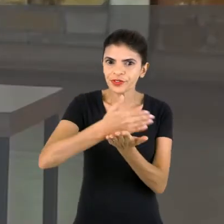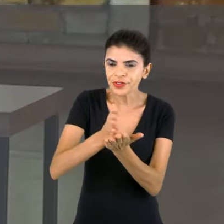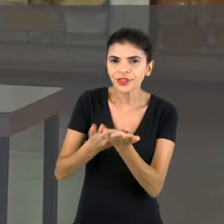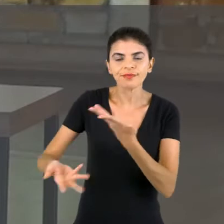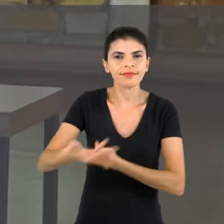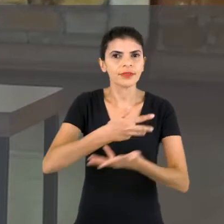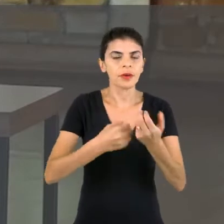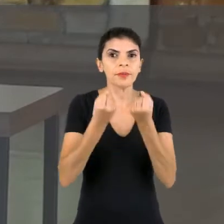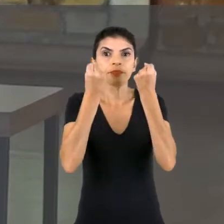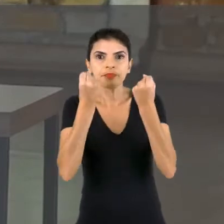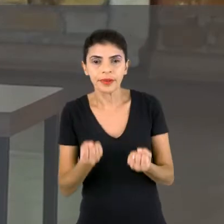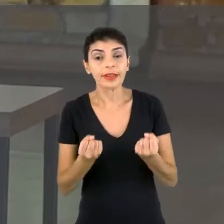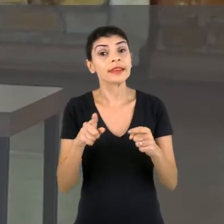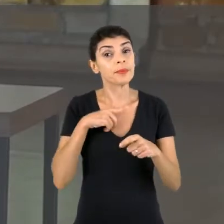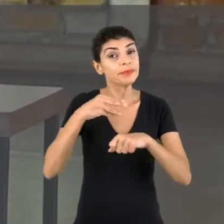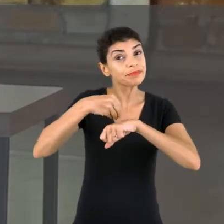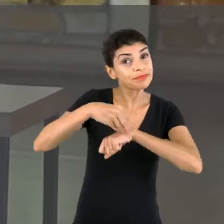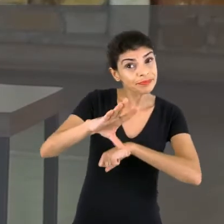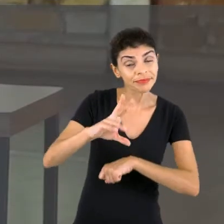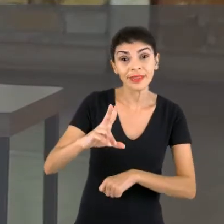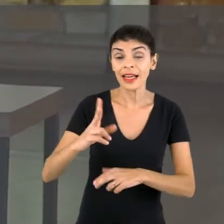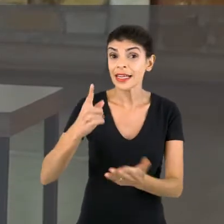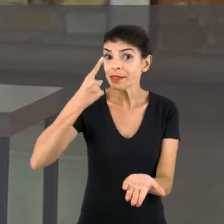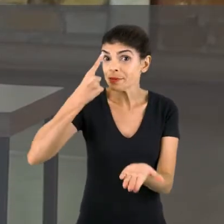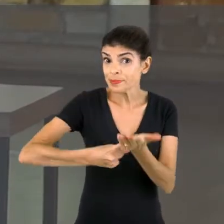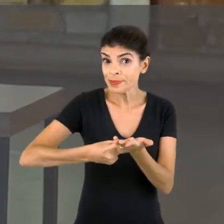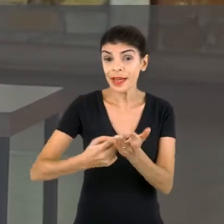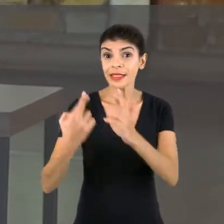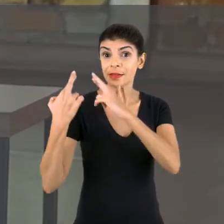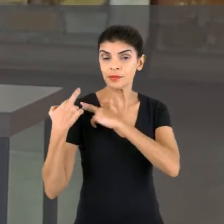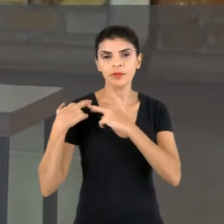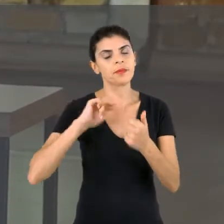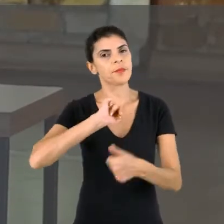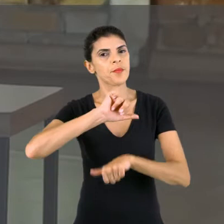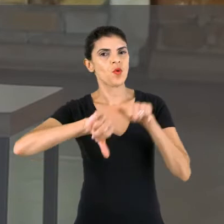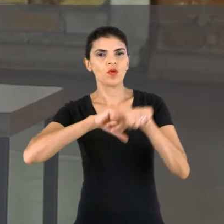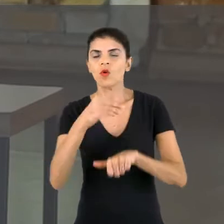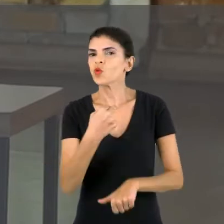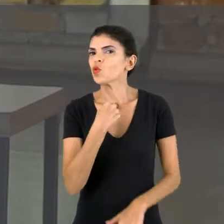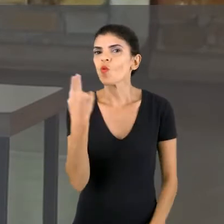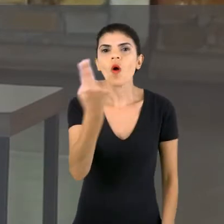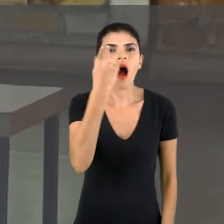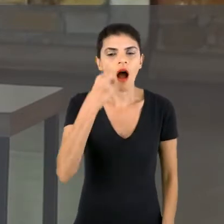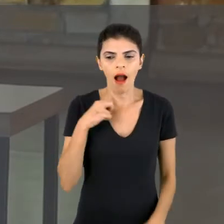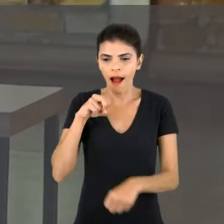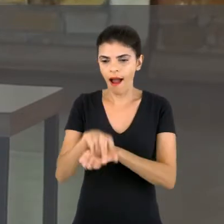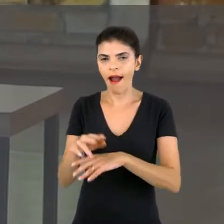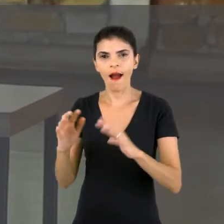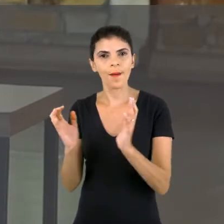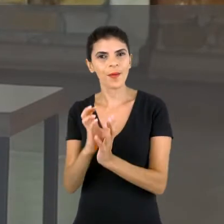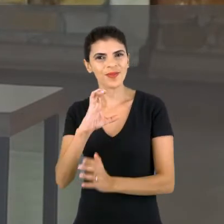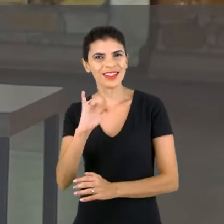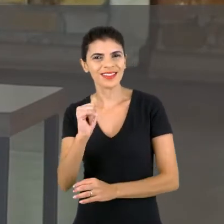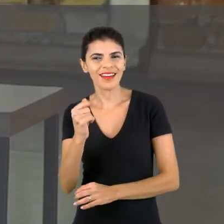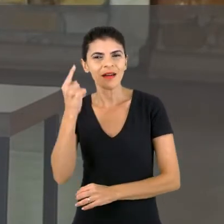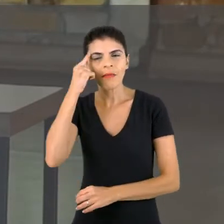uma notícia que é particular os pactos vão mudar. Não tem como você entrar numa